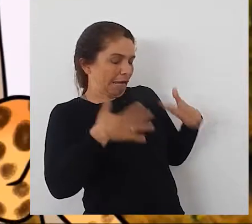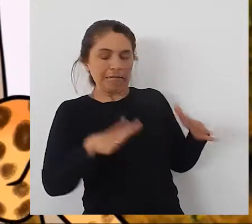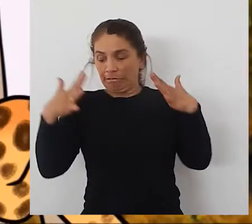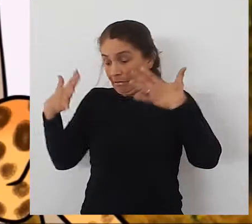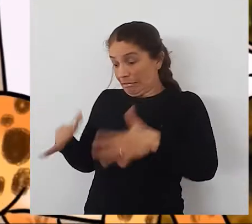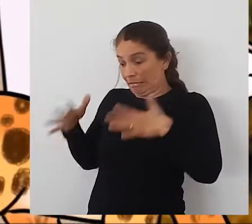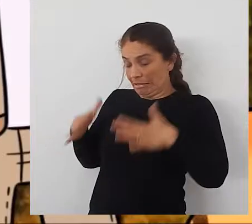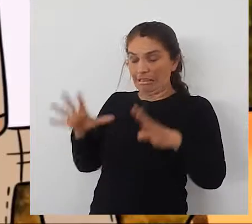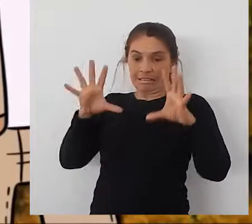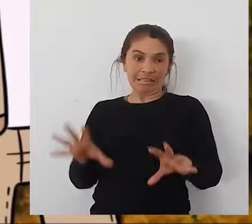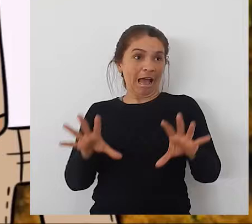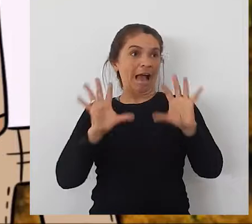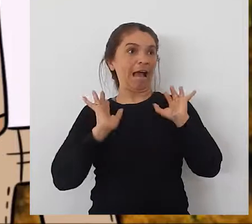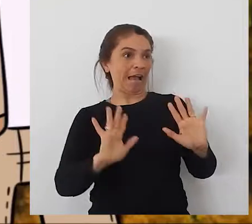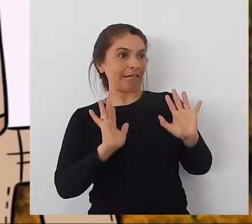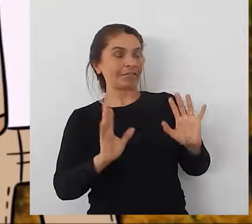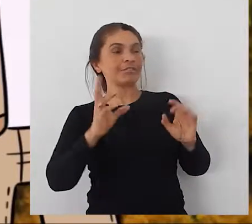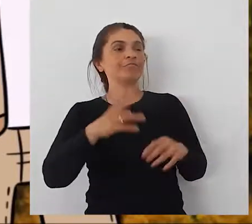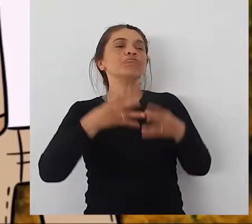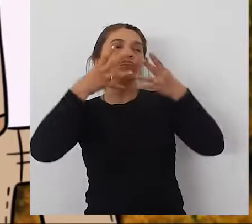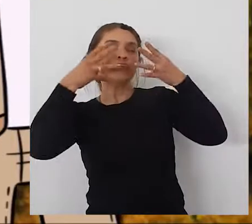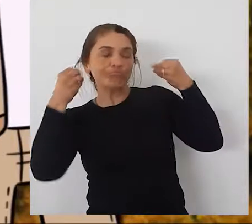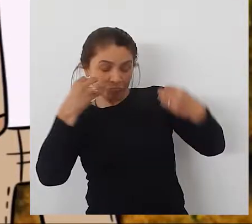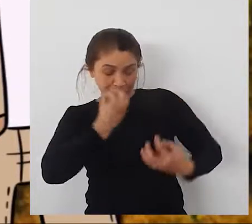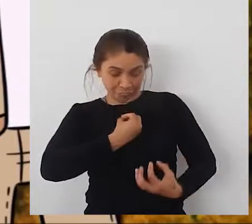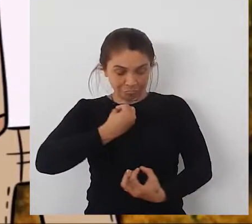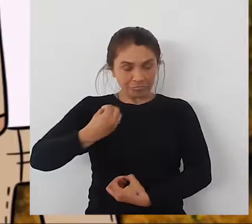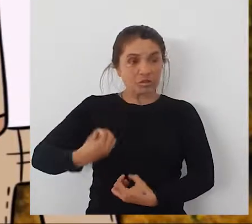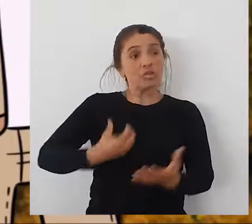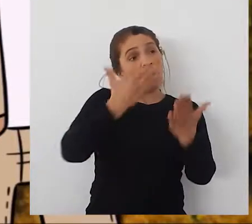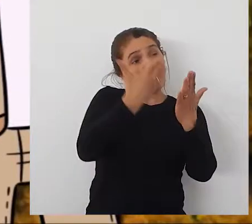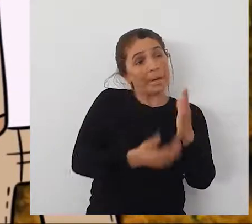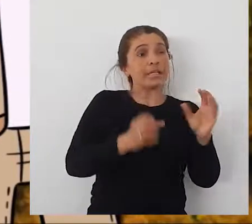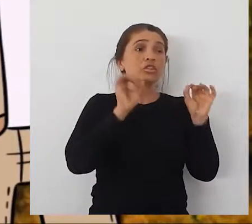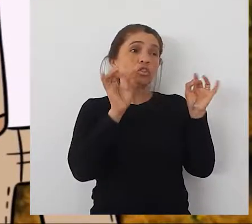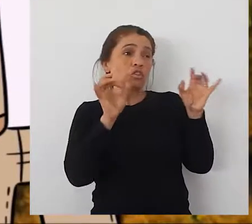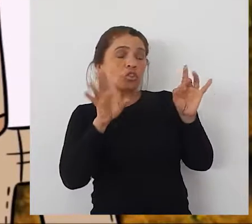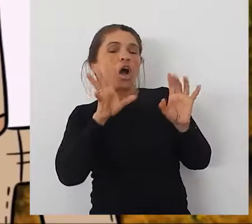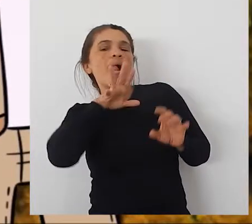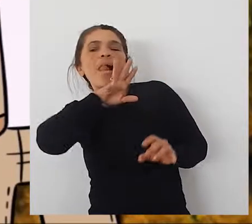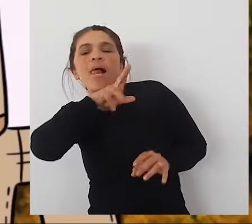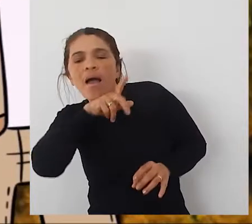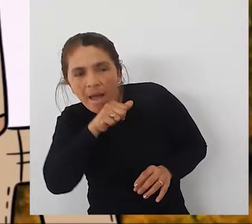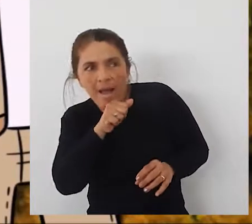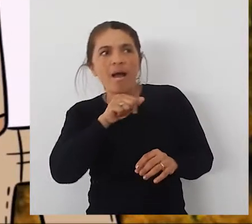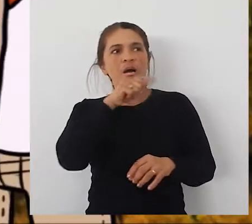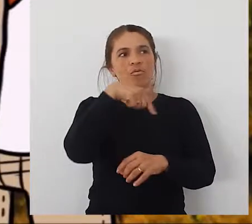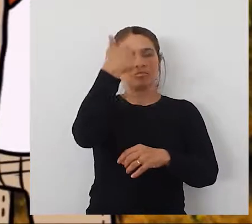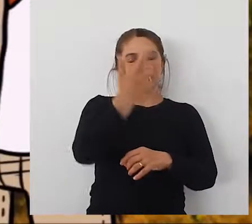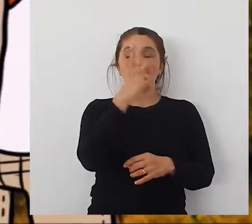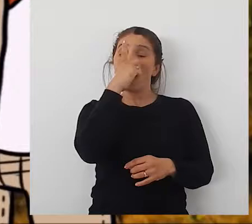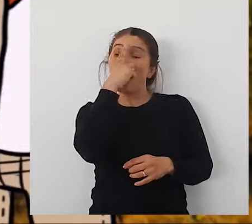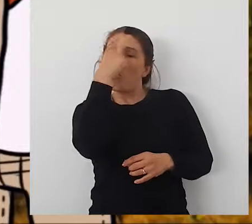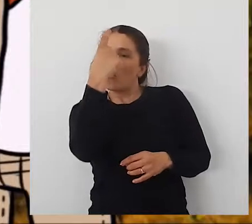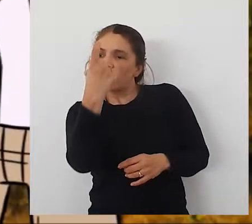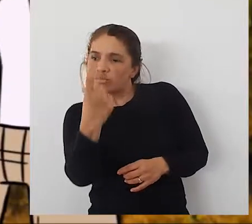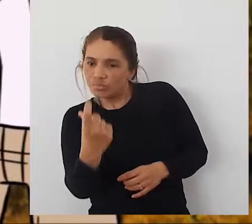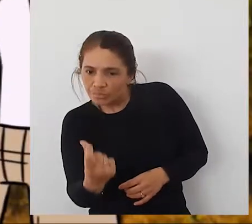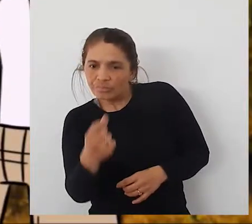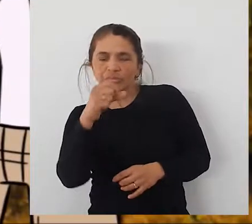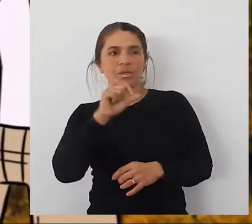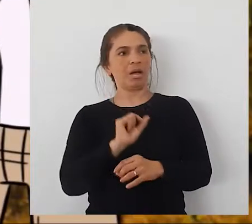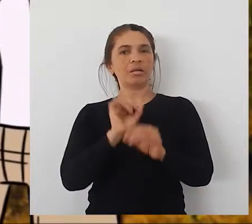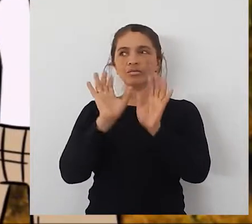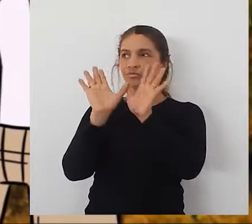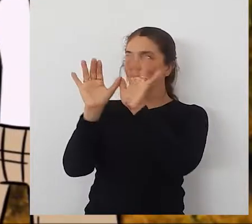oncinha! Sai! Só perde para o leão e para o tigre. O